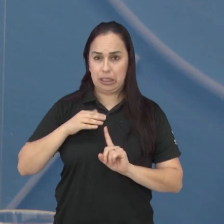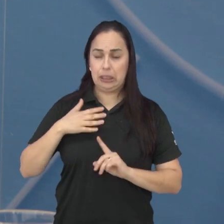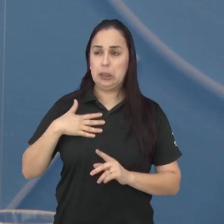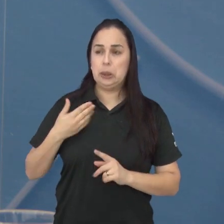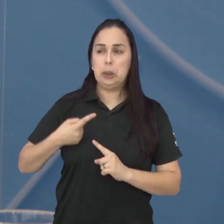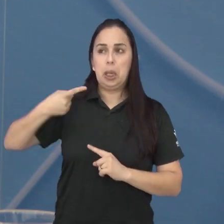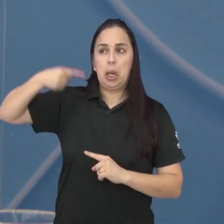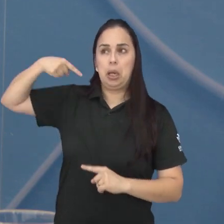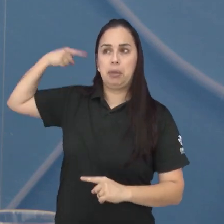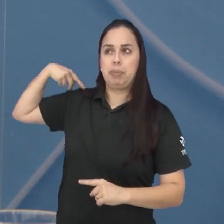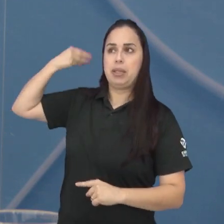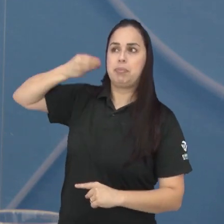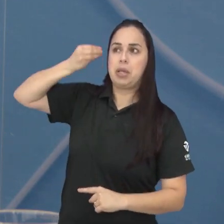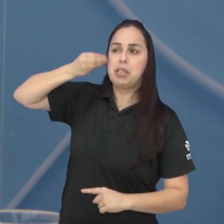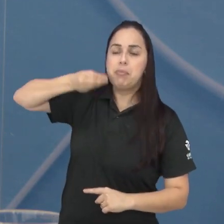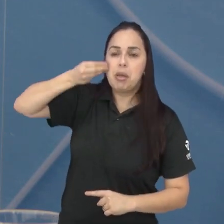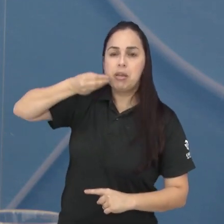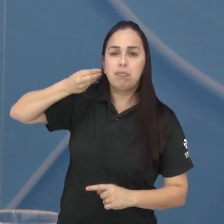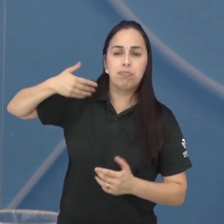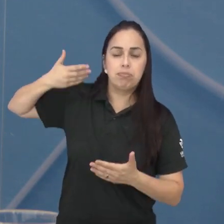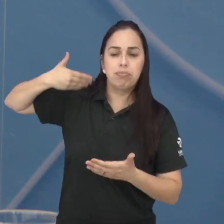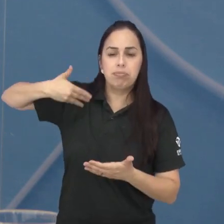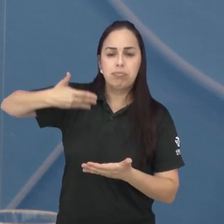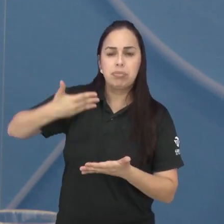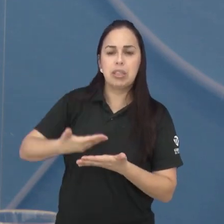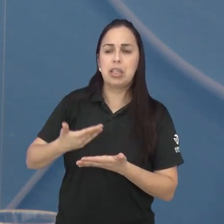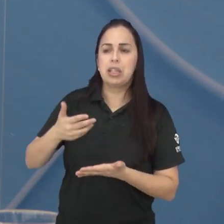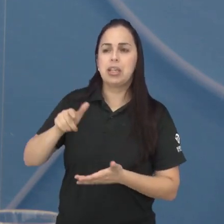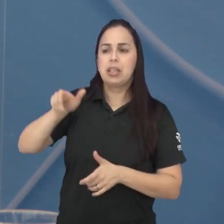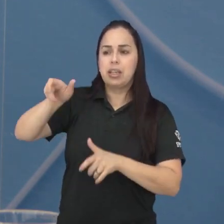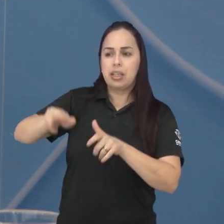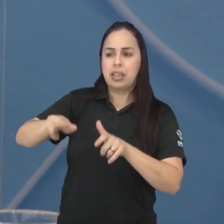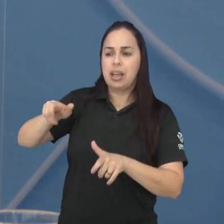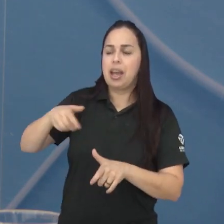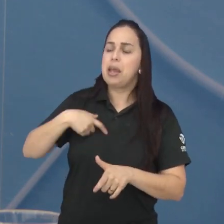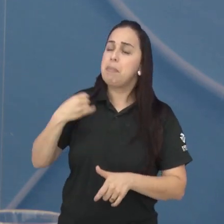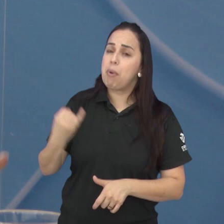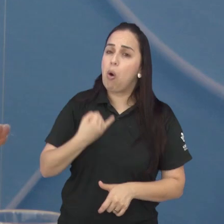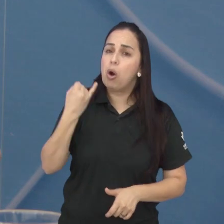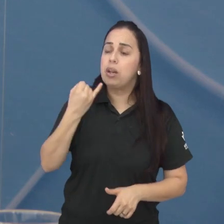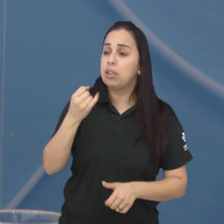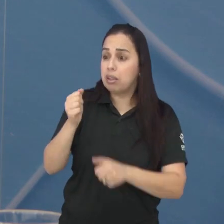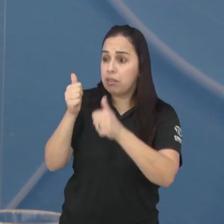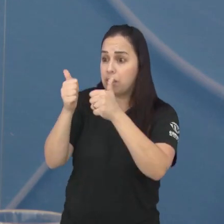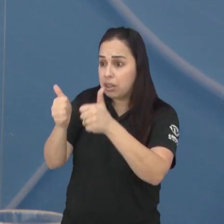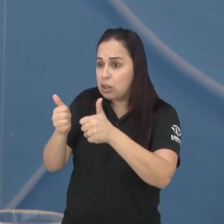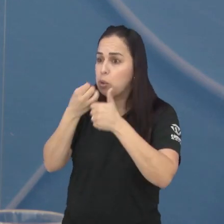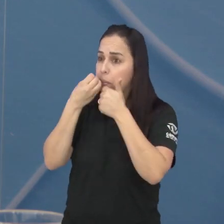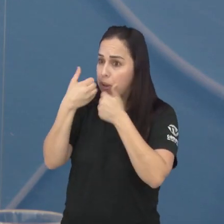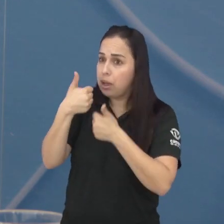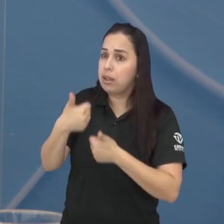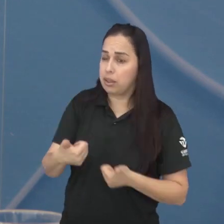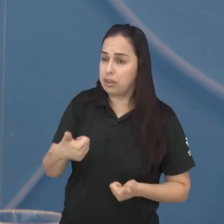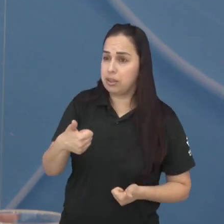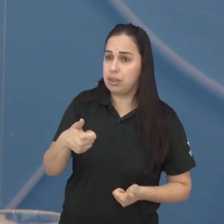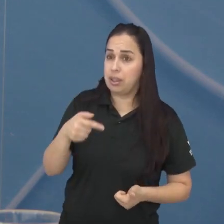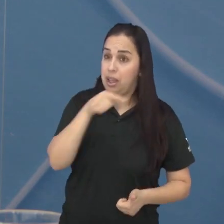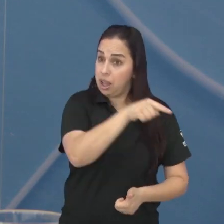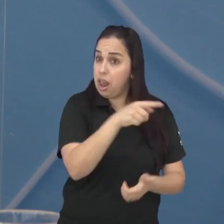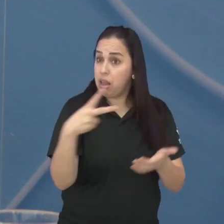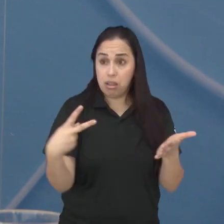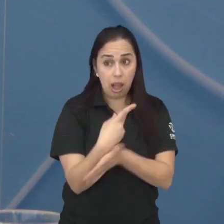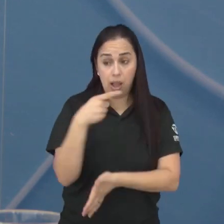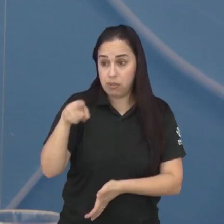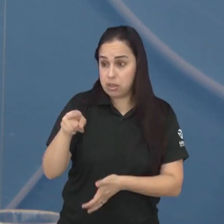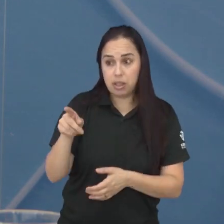eu passei, e eu sei o quanto é importante alguém para falar para mim assim, tá tudo bem, essa pessoa aí que tá errada,